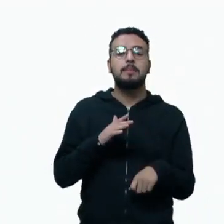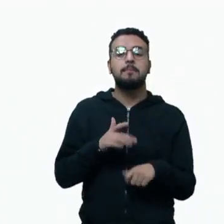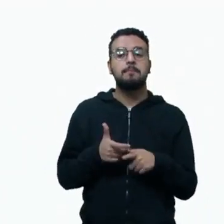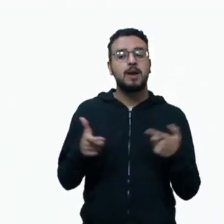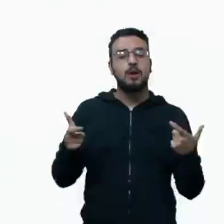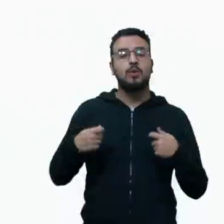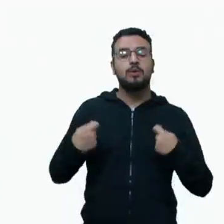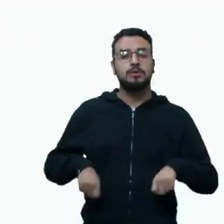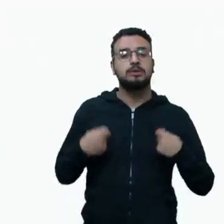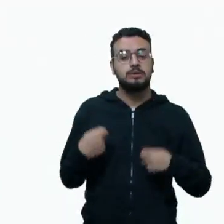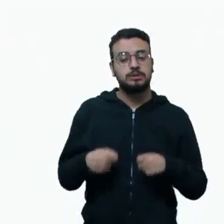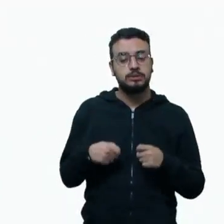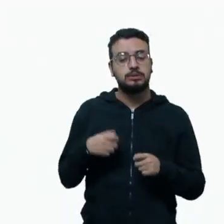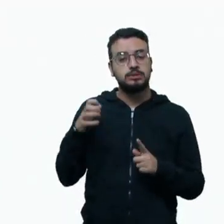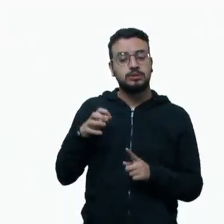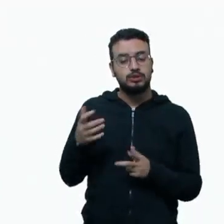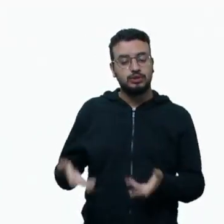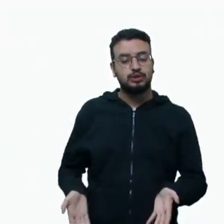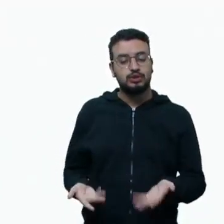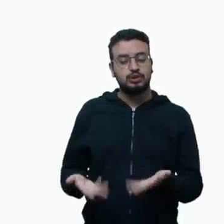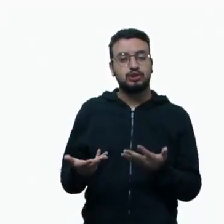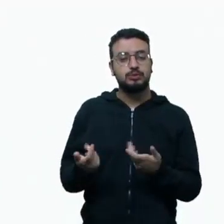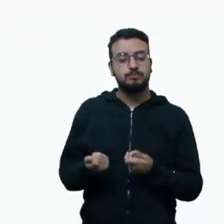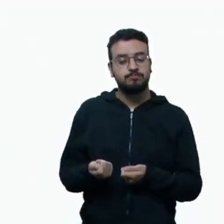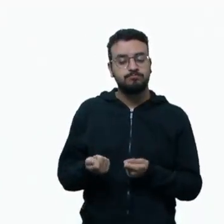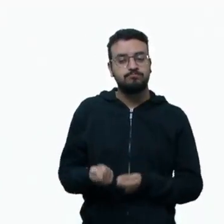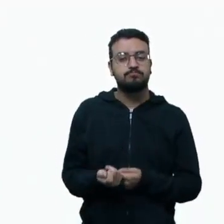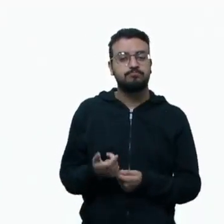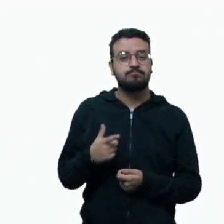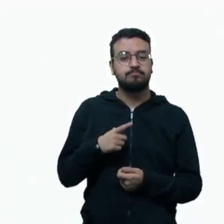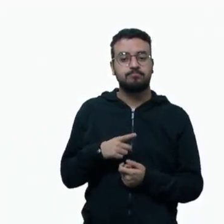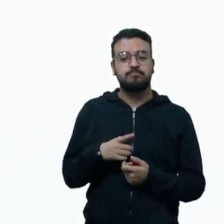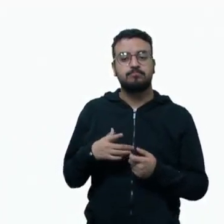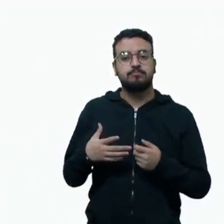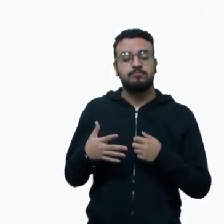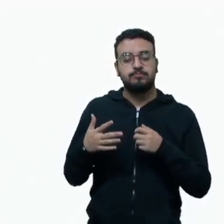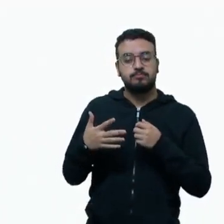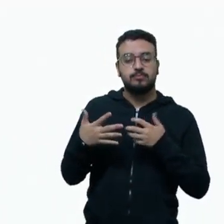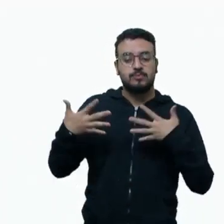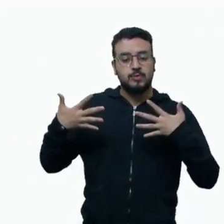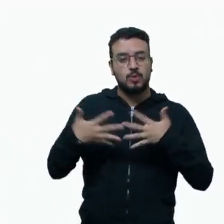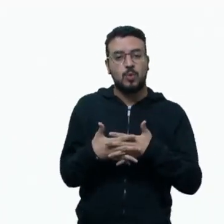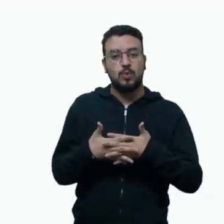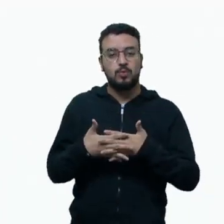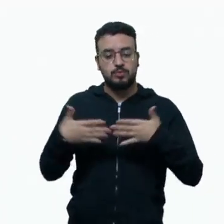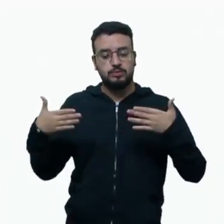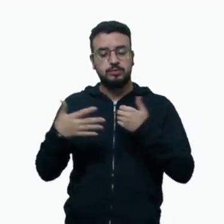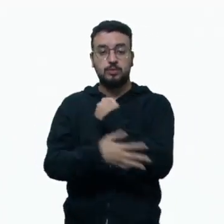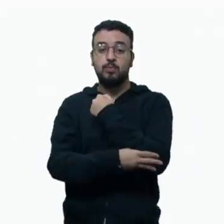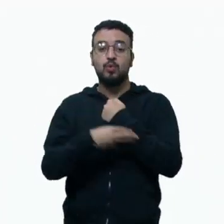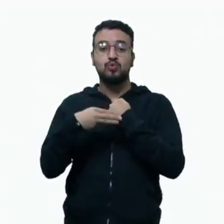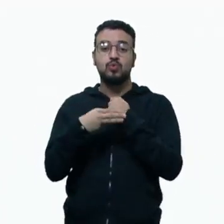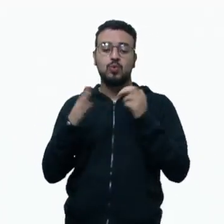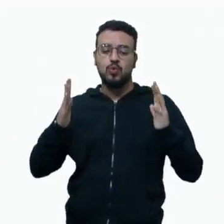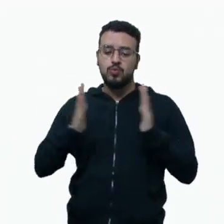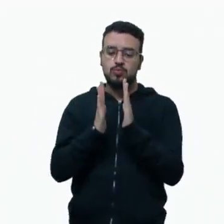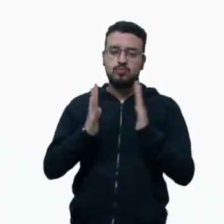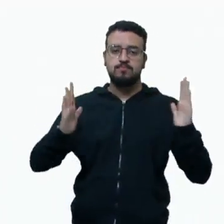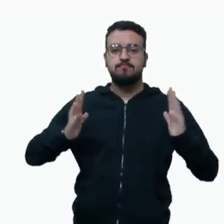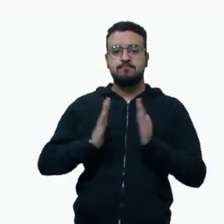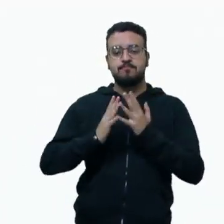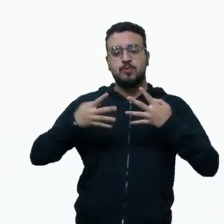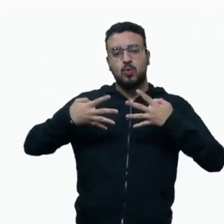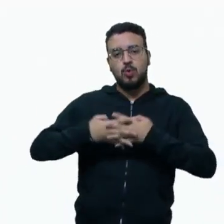de estímulo para a contração, né, para a unidade motora? Então, vocês conhecem agora a